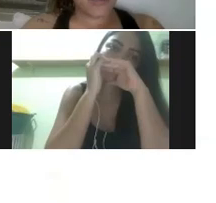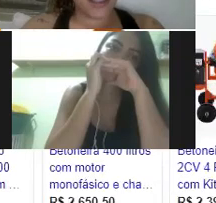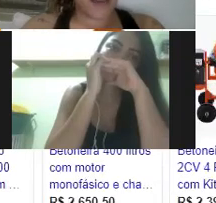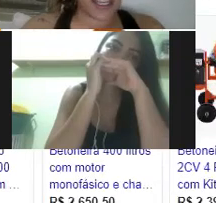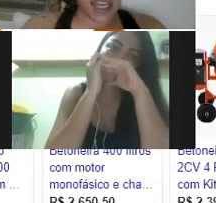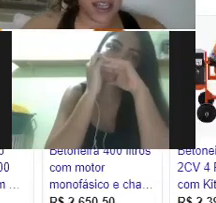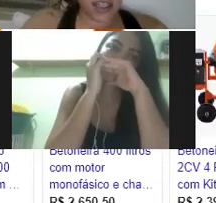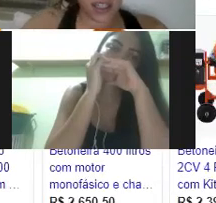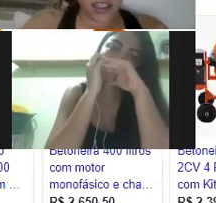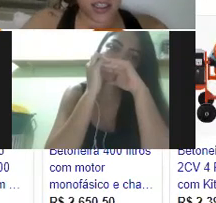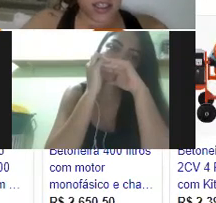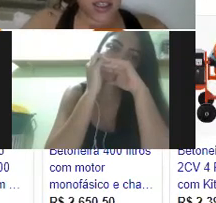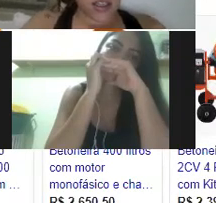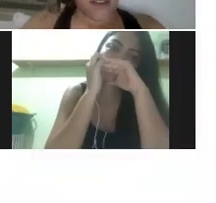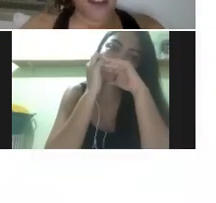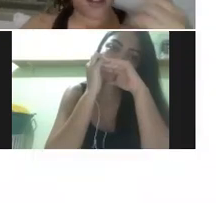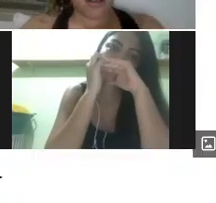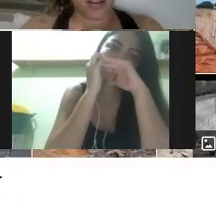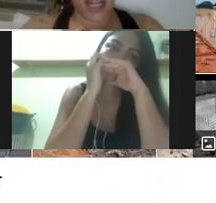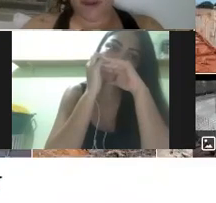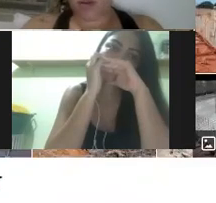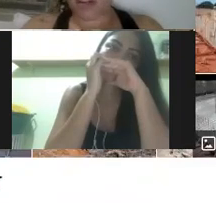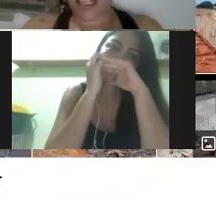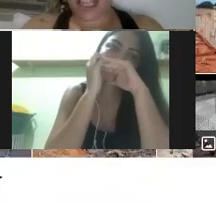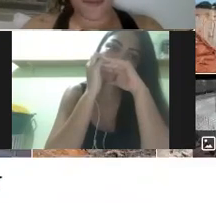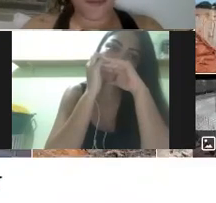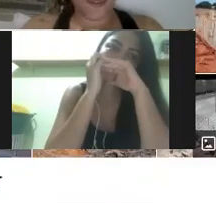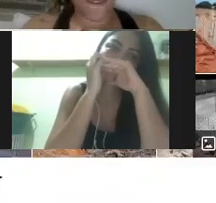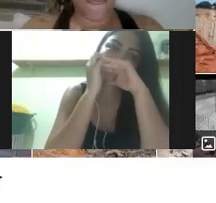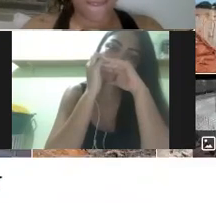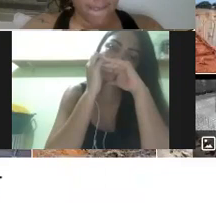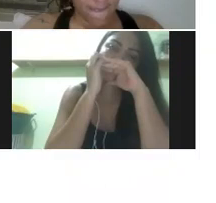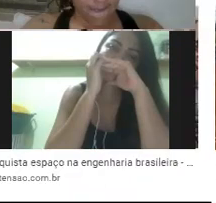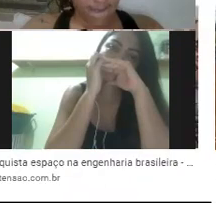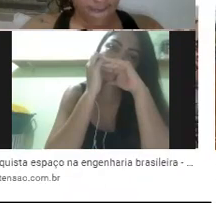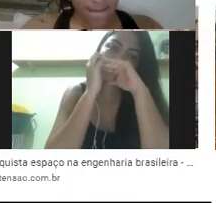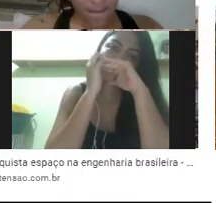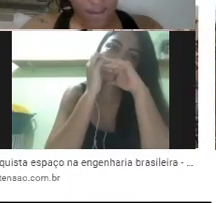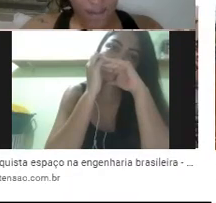mão e faz e vai jogando lá para concretar.